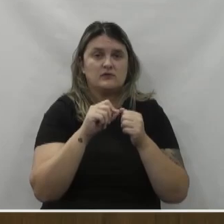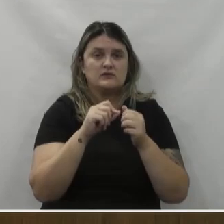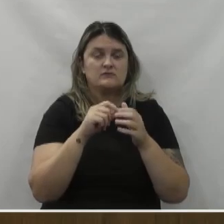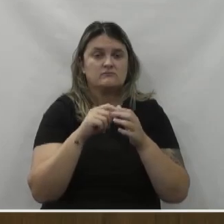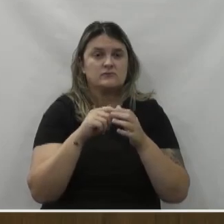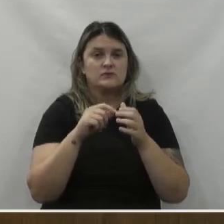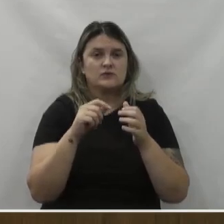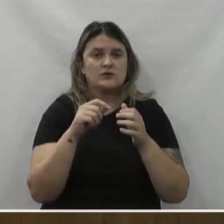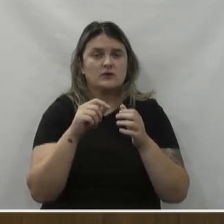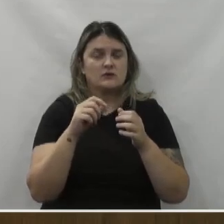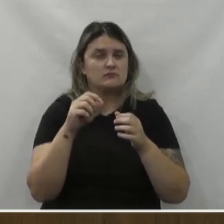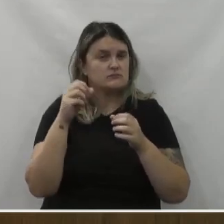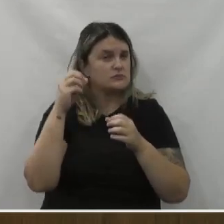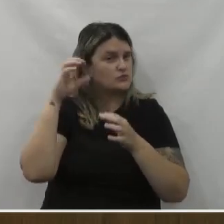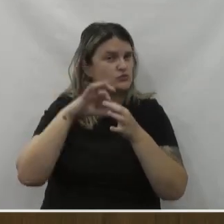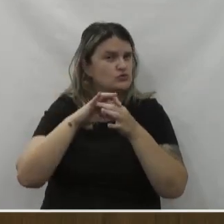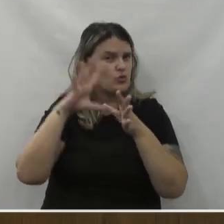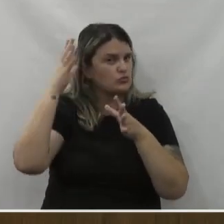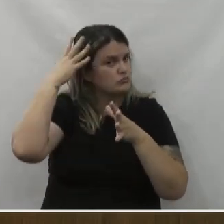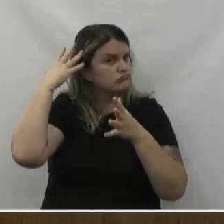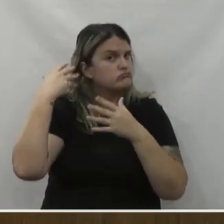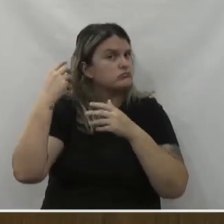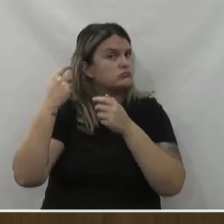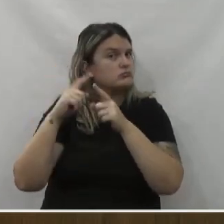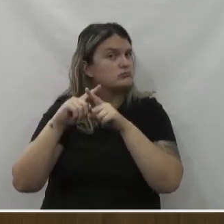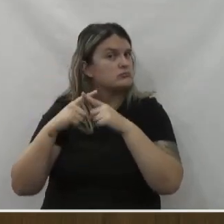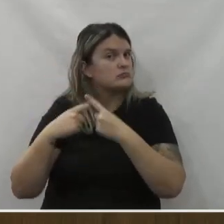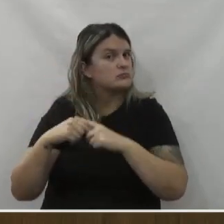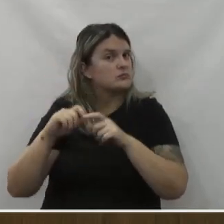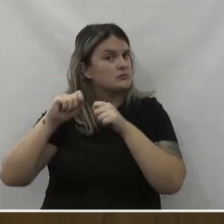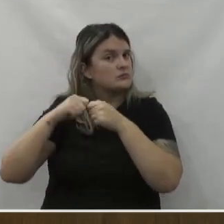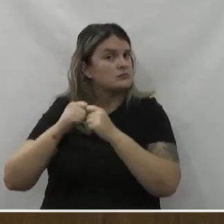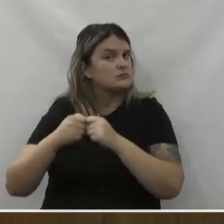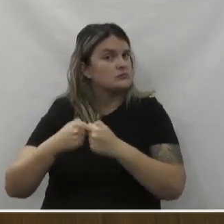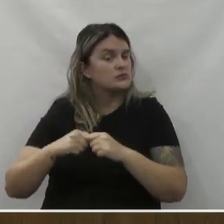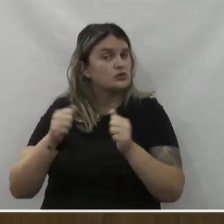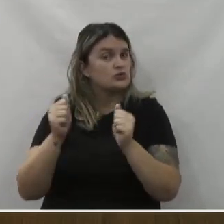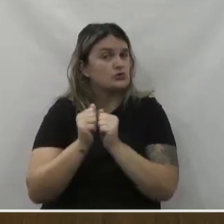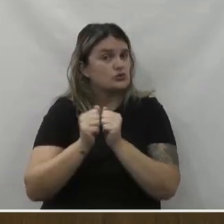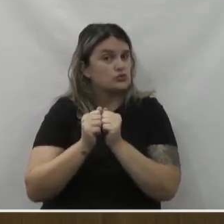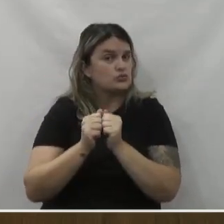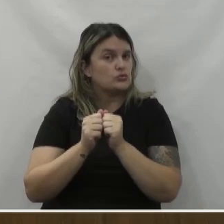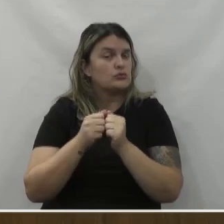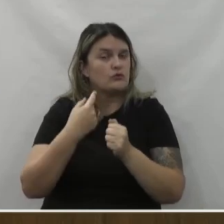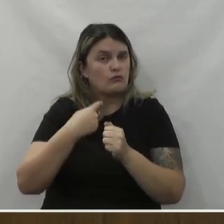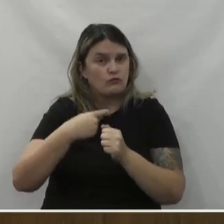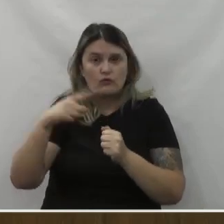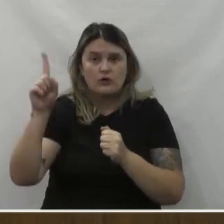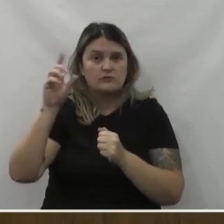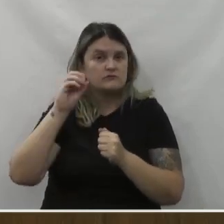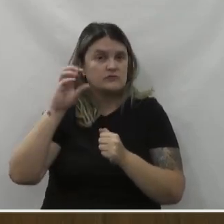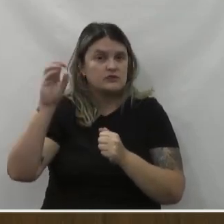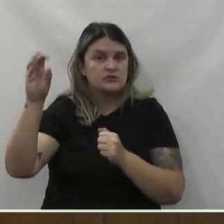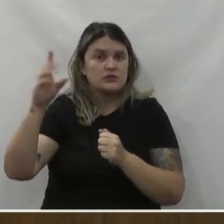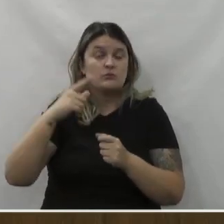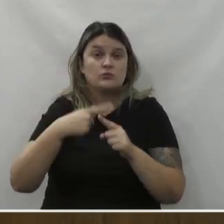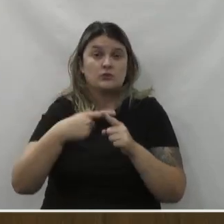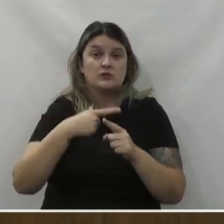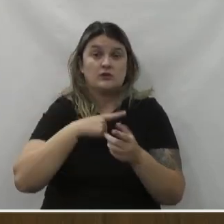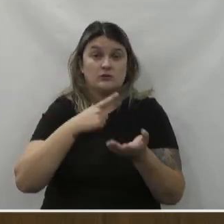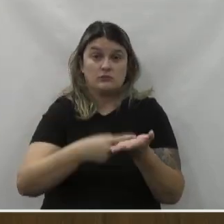feito nada atropelado, está sendo com muita responsabilidade, né, comprometimento de todos os vereadores